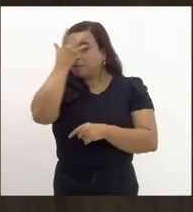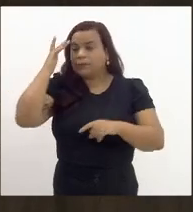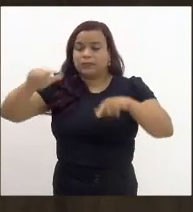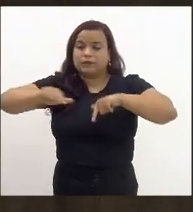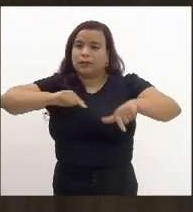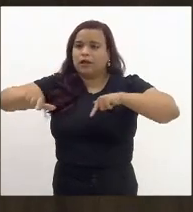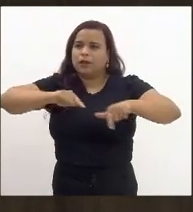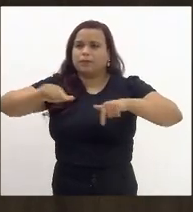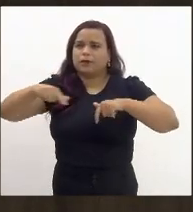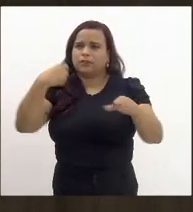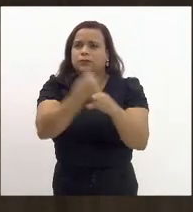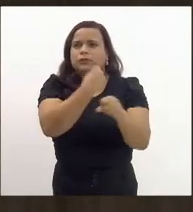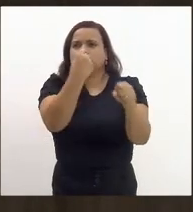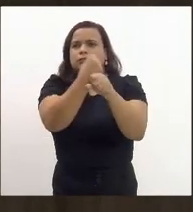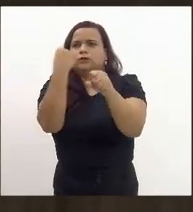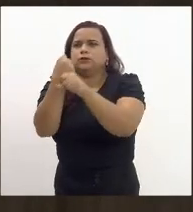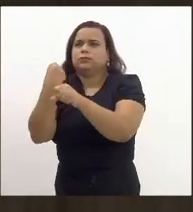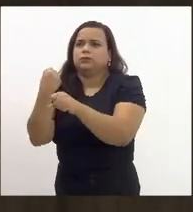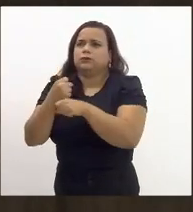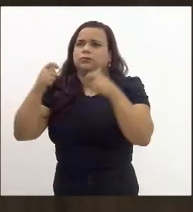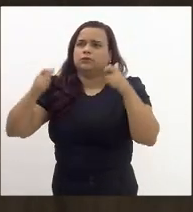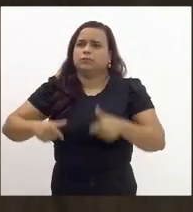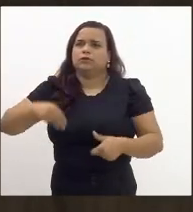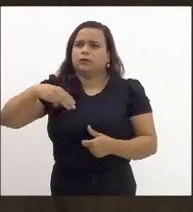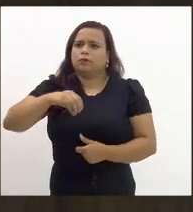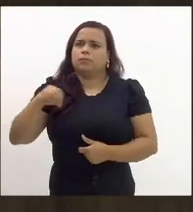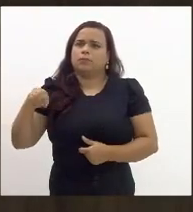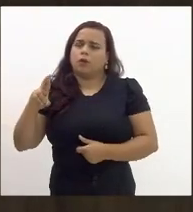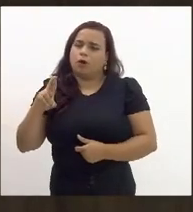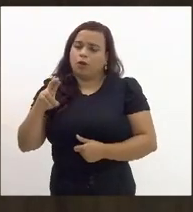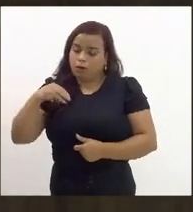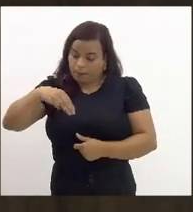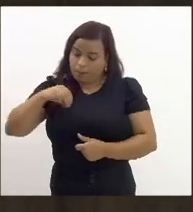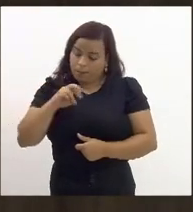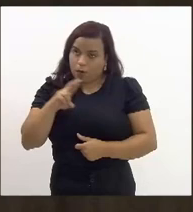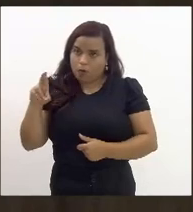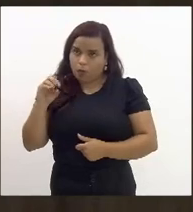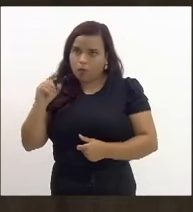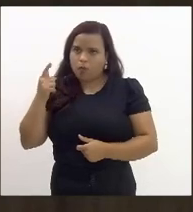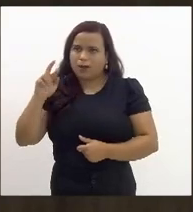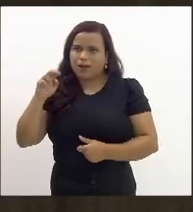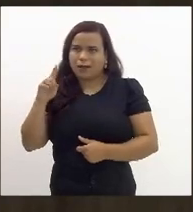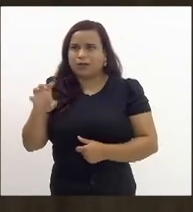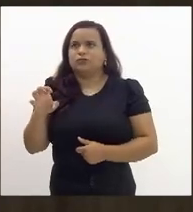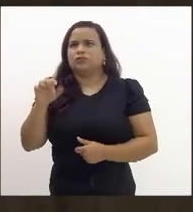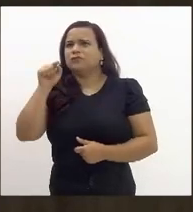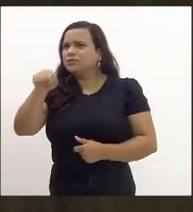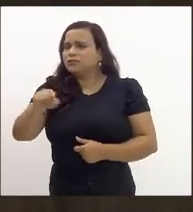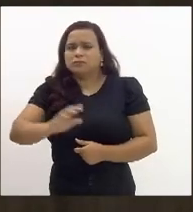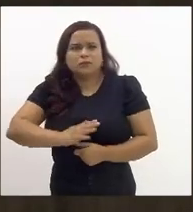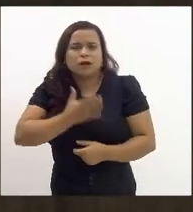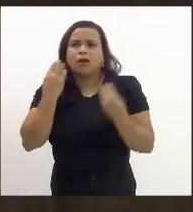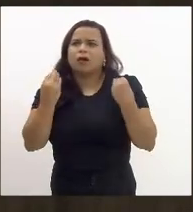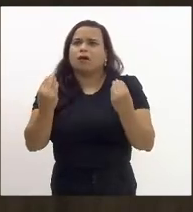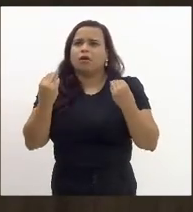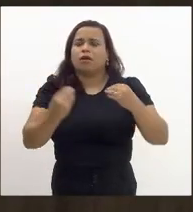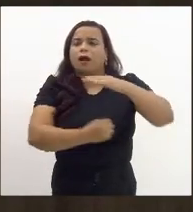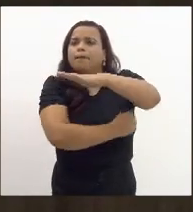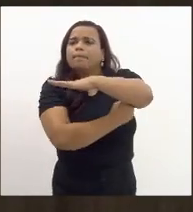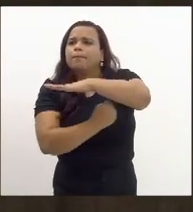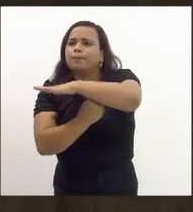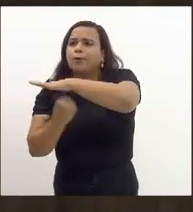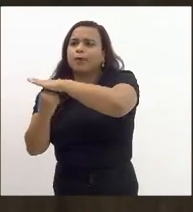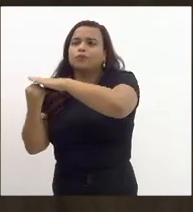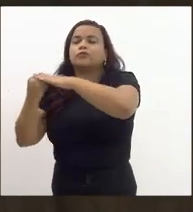areias na localidade de Morro Grande. É um absurdo. Aquela ponte se faz muito necessário,